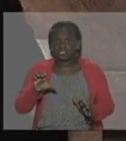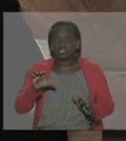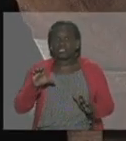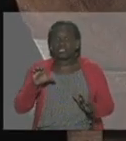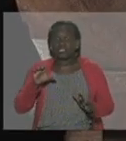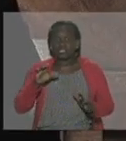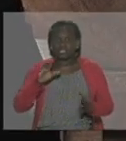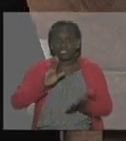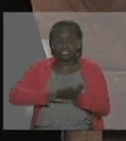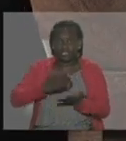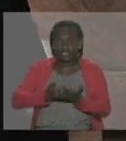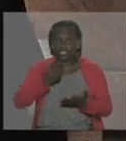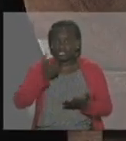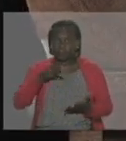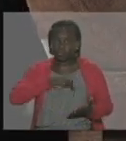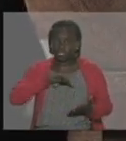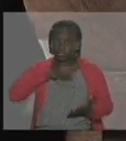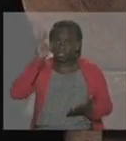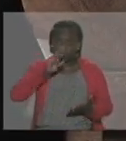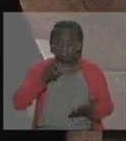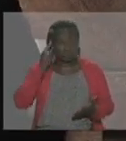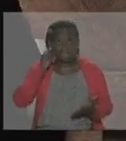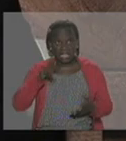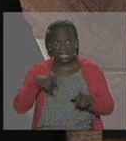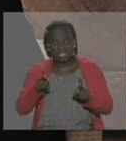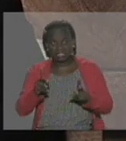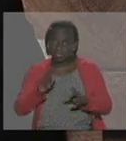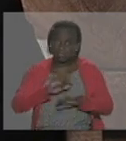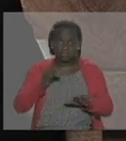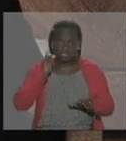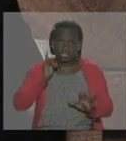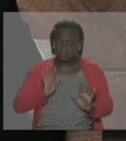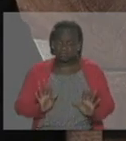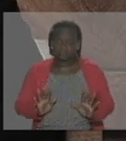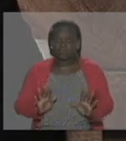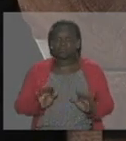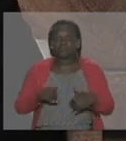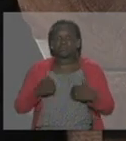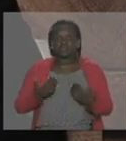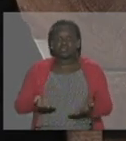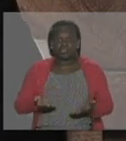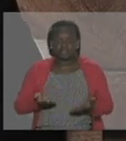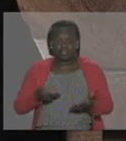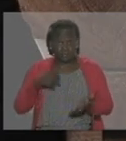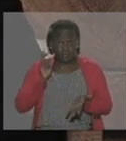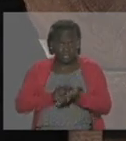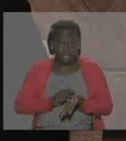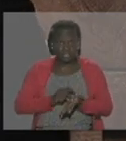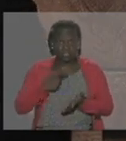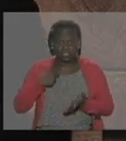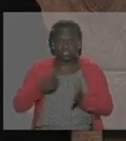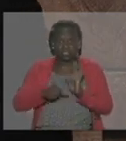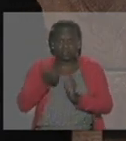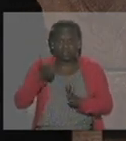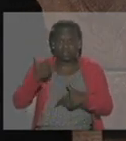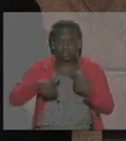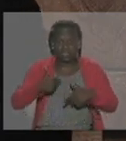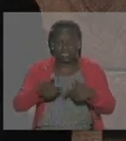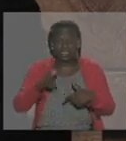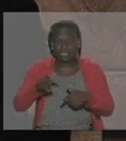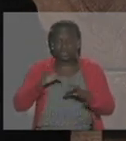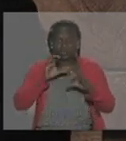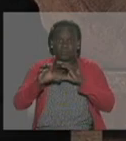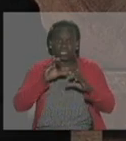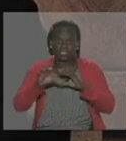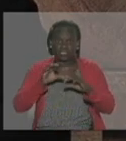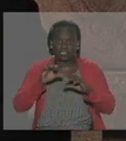eh em português pro Brasil né transmitiu Não sei ainda se transmite então é verdade que o primeiro emprego